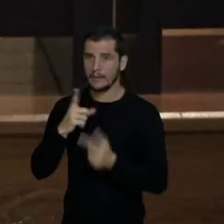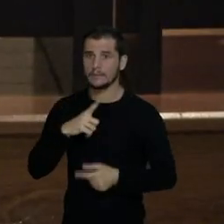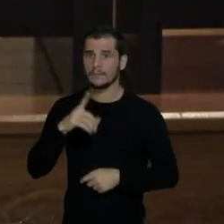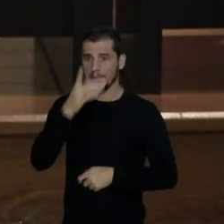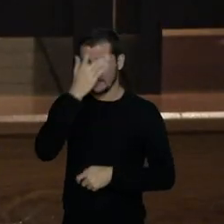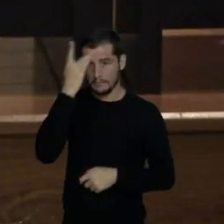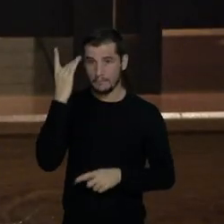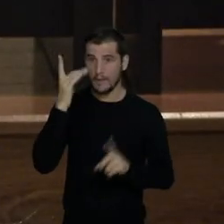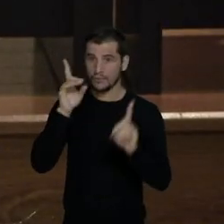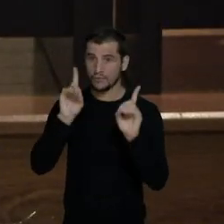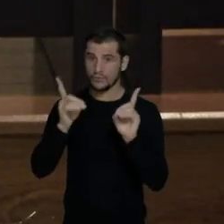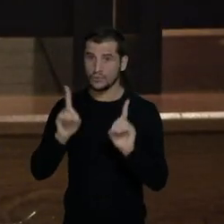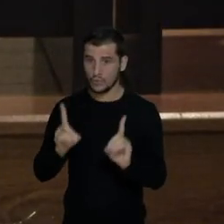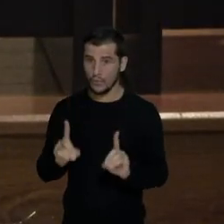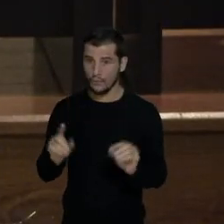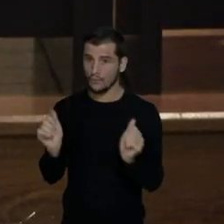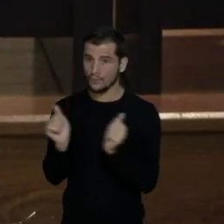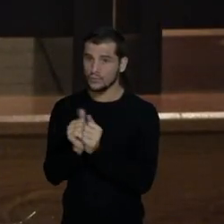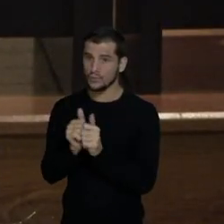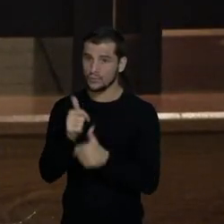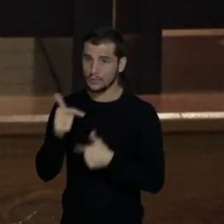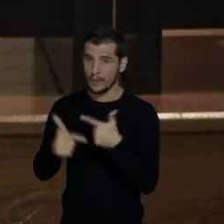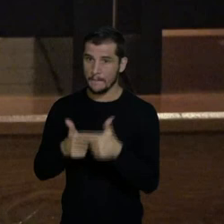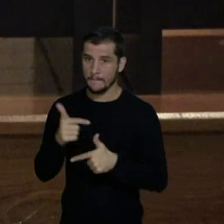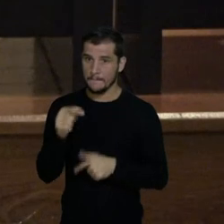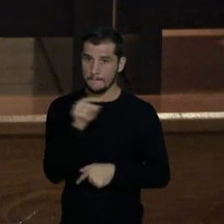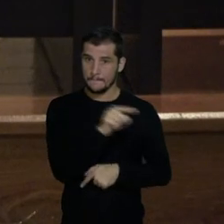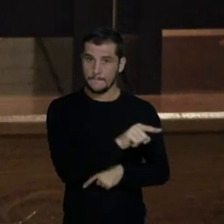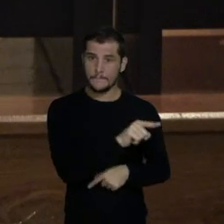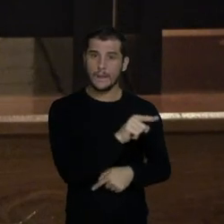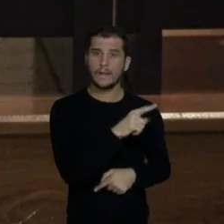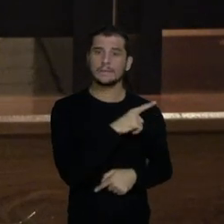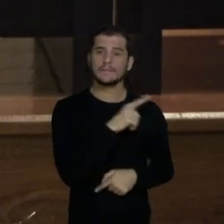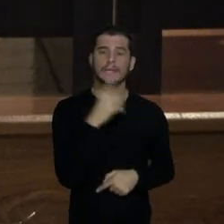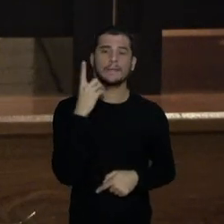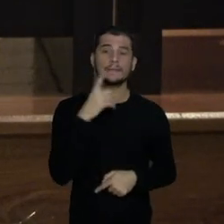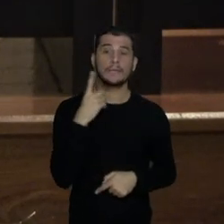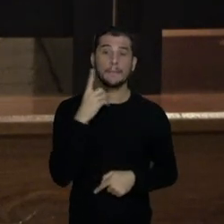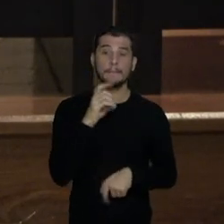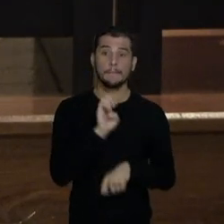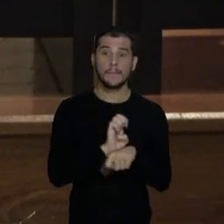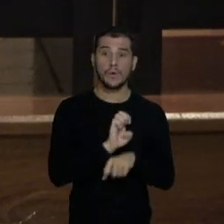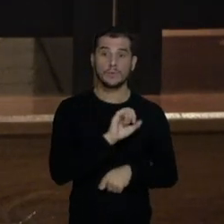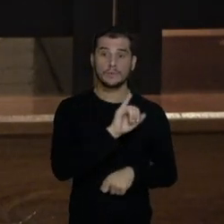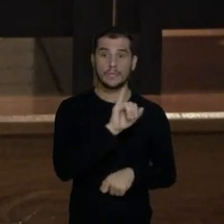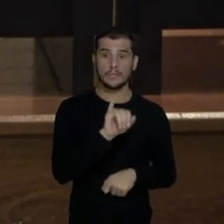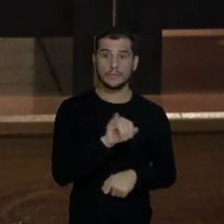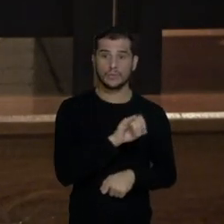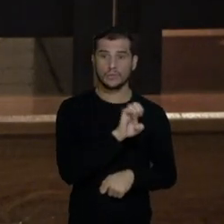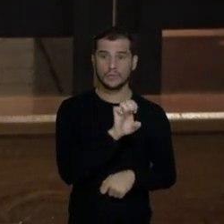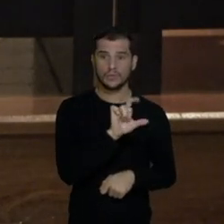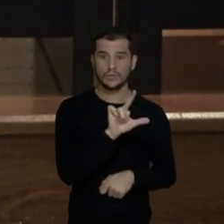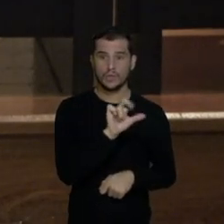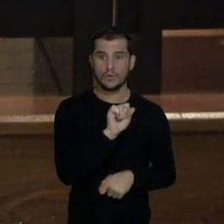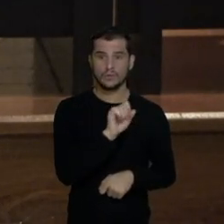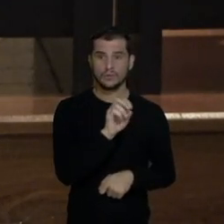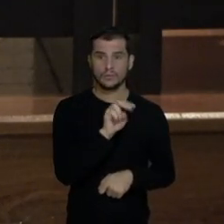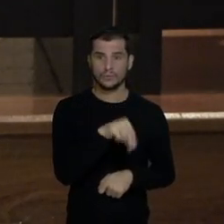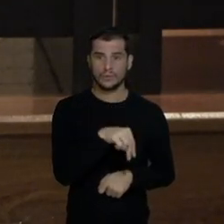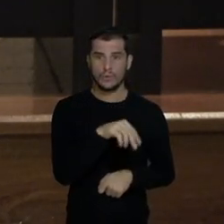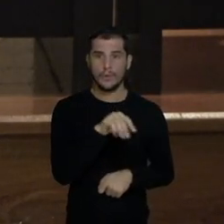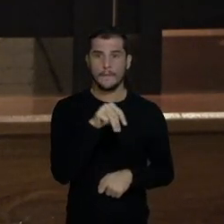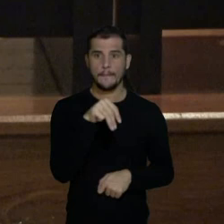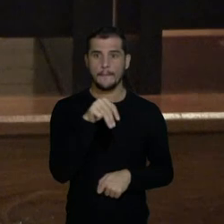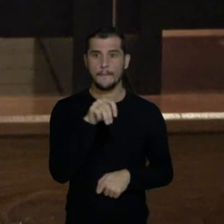merilo que tem um filho dislexo implantou essa lei que a Lucimara acompanhou E desde